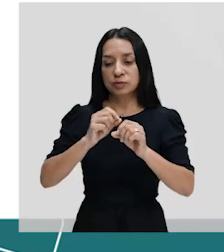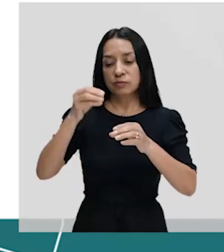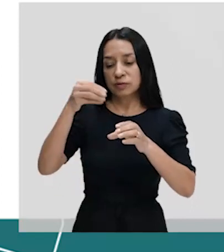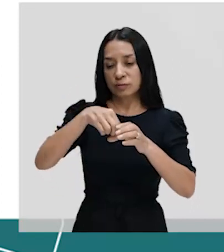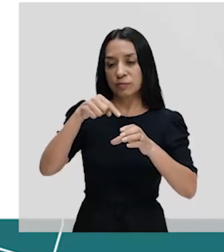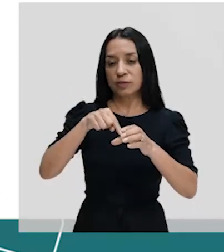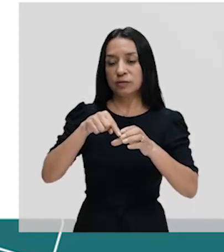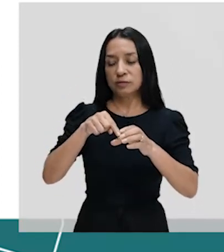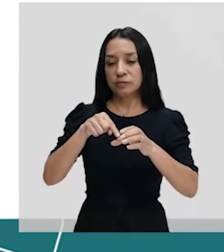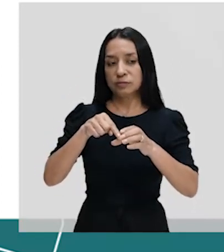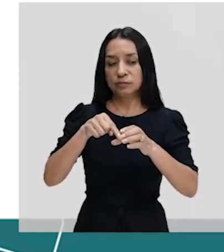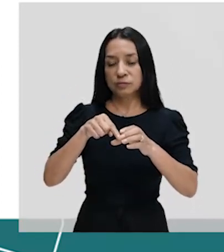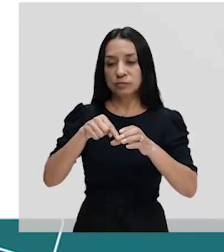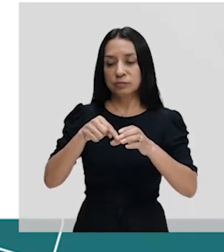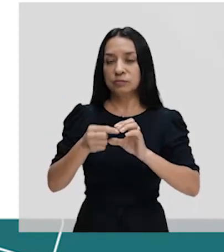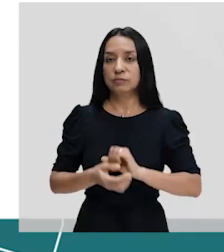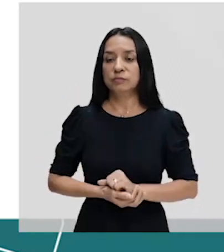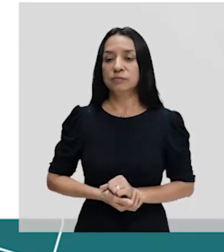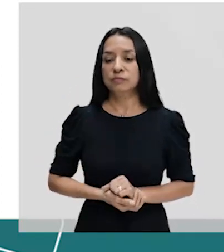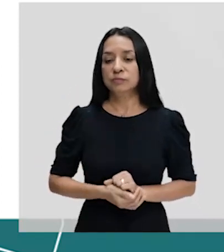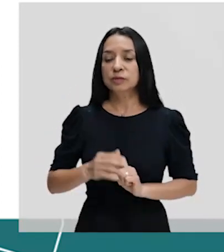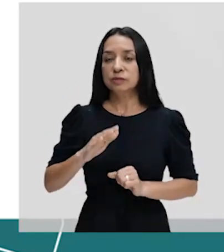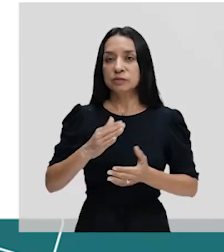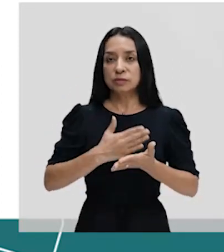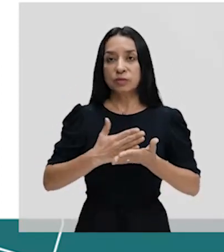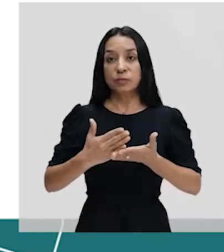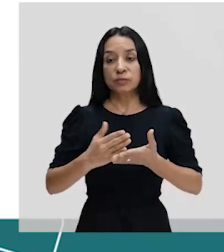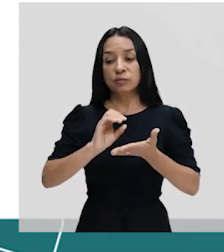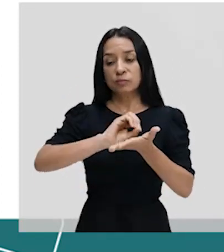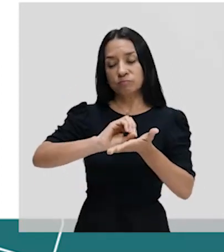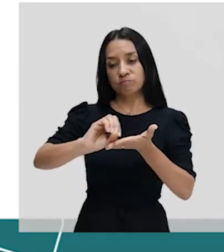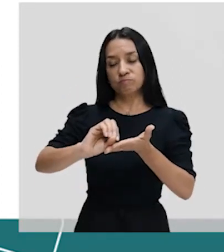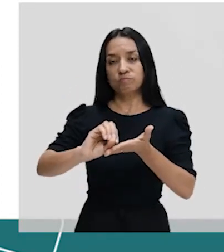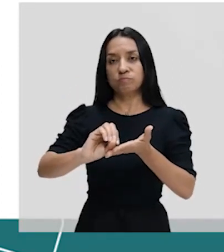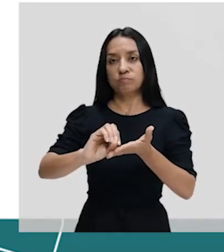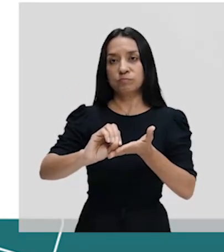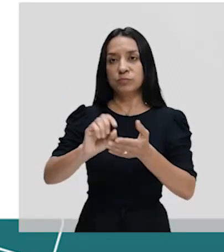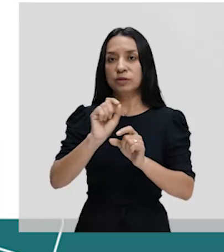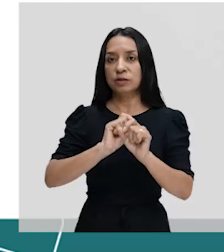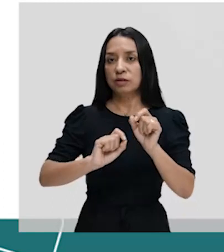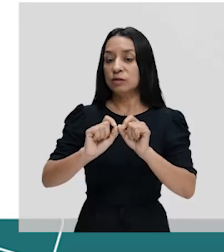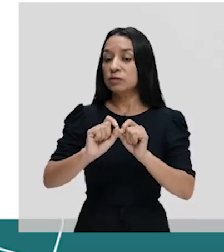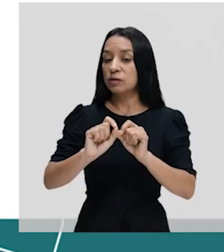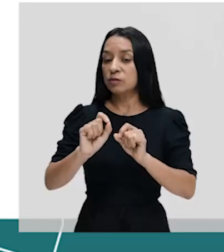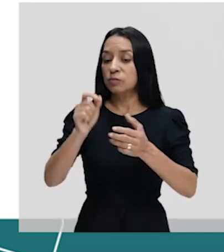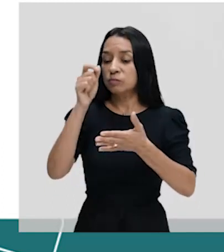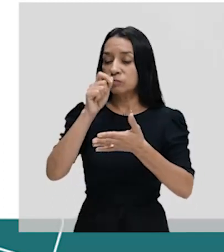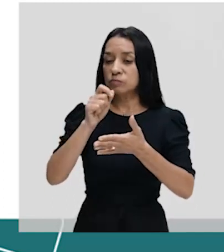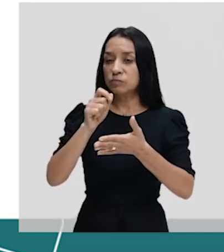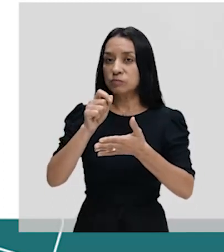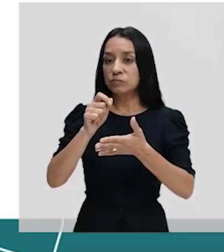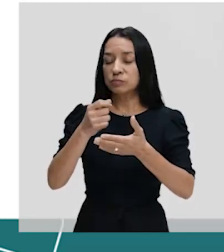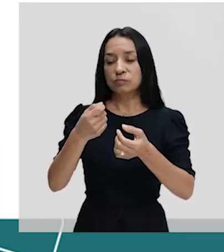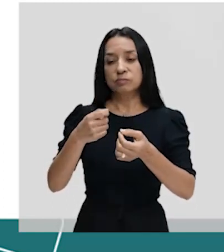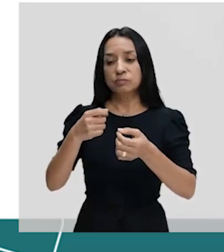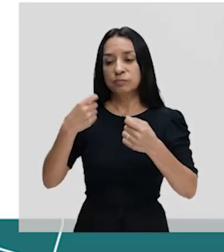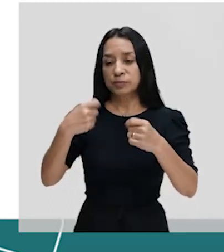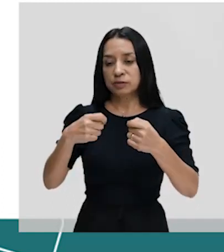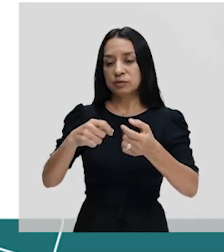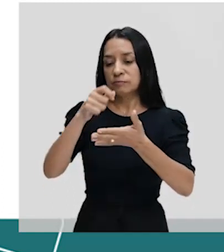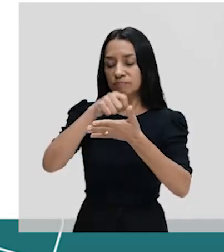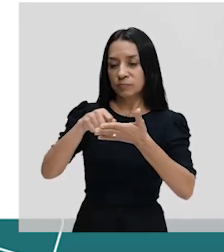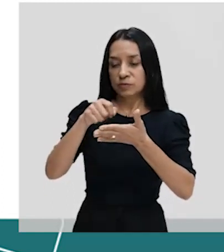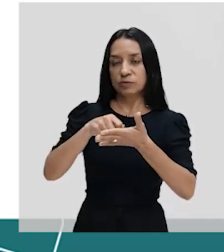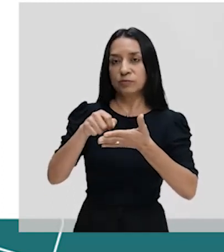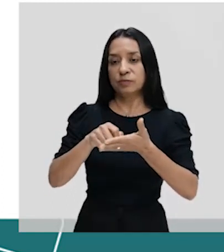conjunto das partes. Ó, nós já começamos com o vazio, que é para você não deixar de escrevê-lo, tá? Então, vazio está